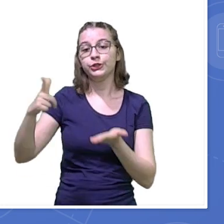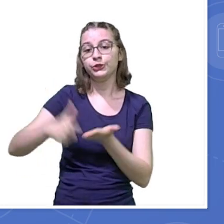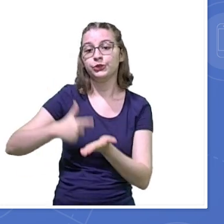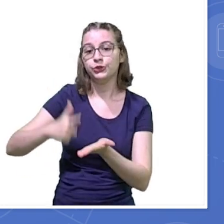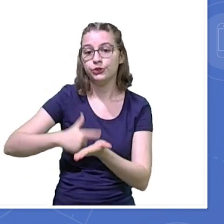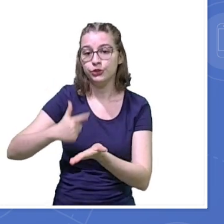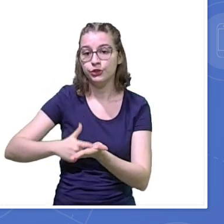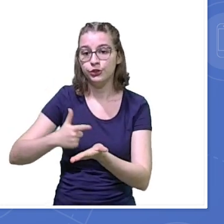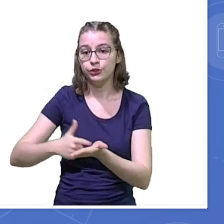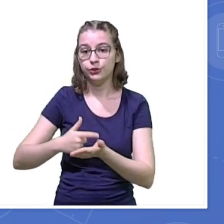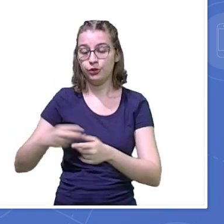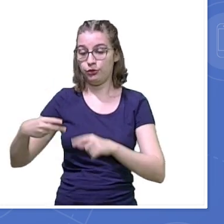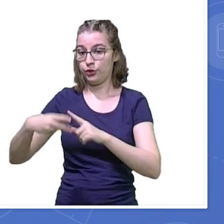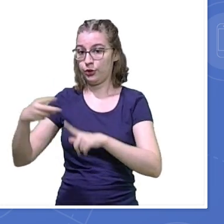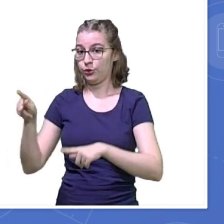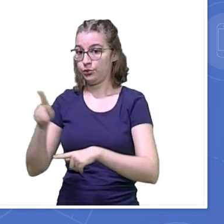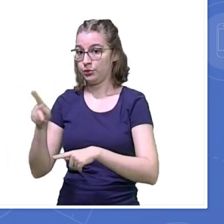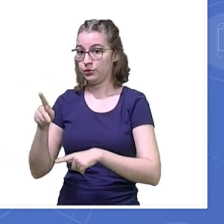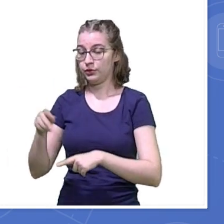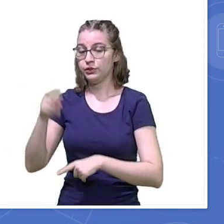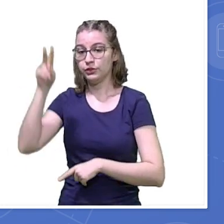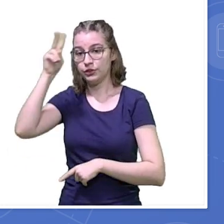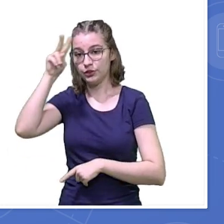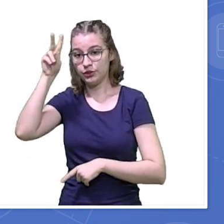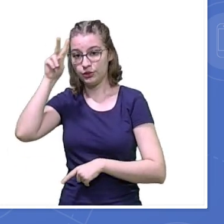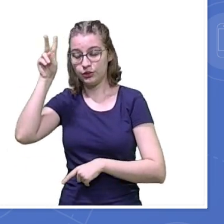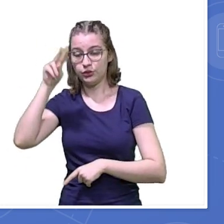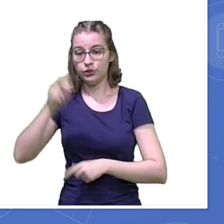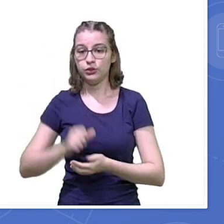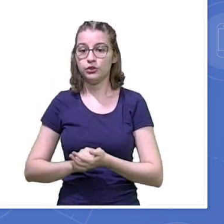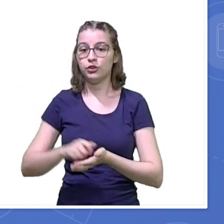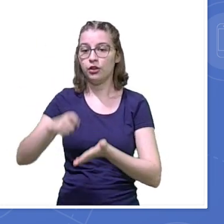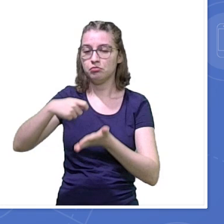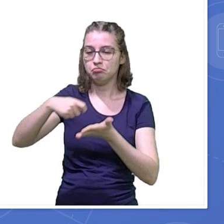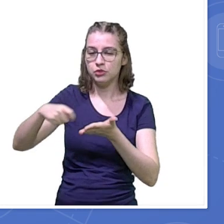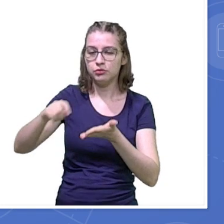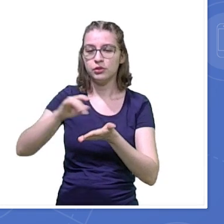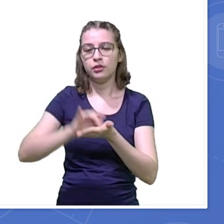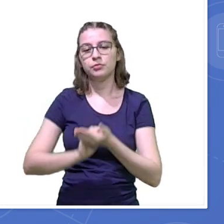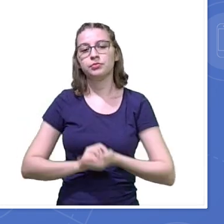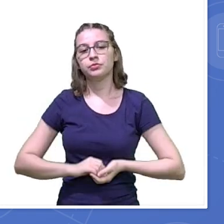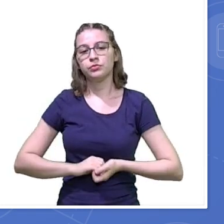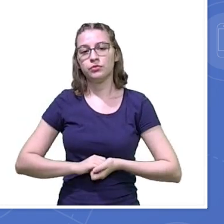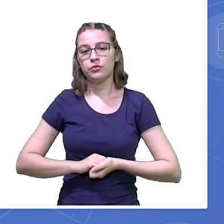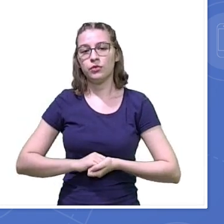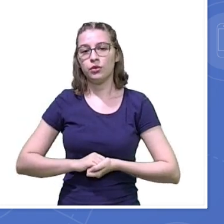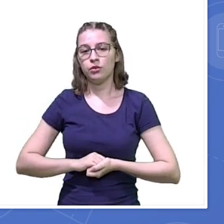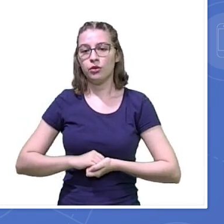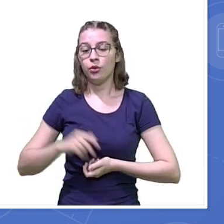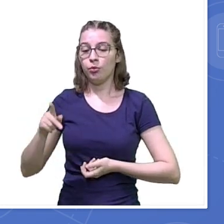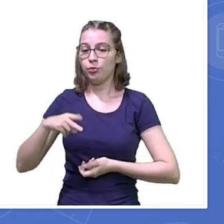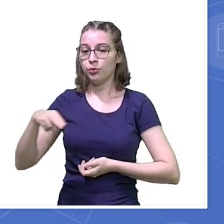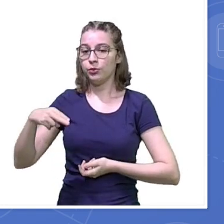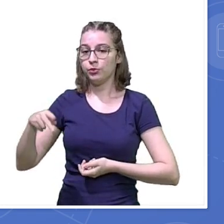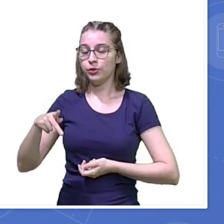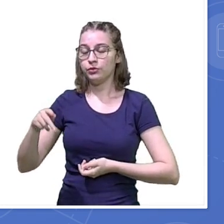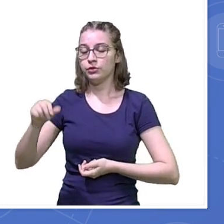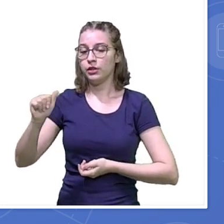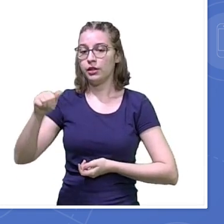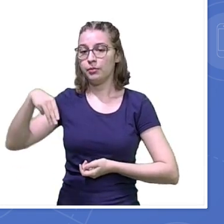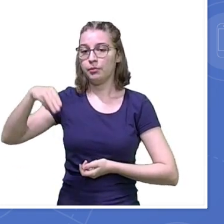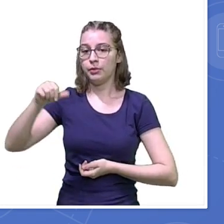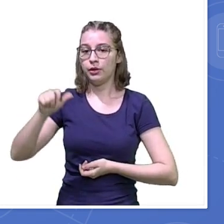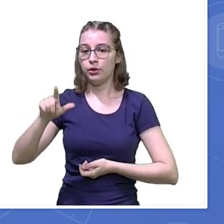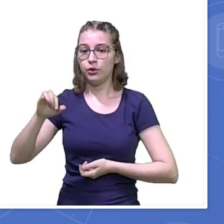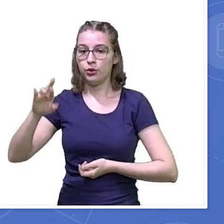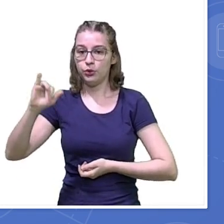de História aqui do Centro de Mídias, né? O professor Amauri e o professor Eduardo Gomes, que era professor daqui do Centro de Mídias, né? Fez